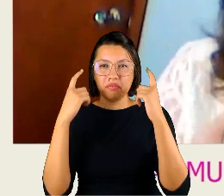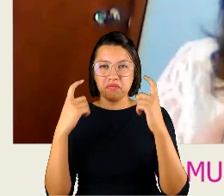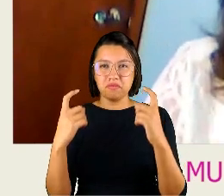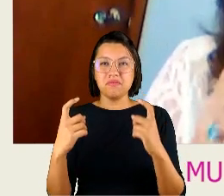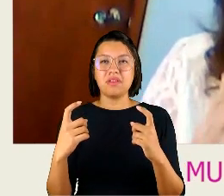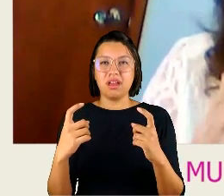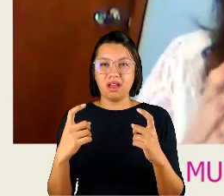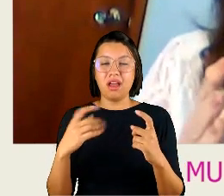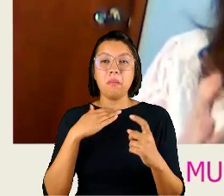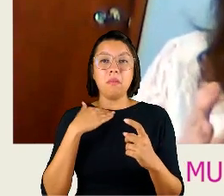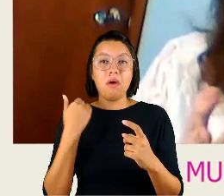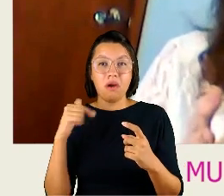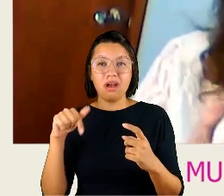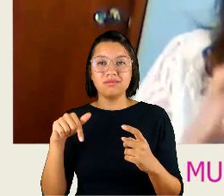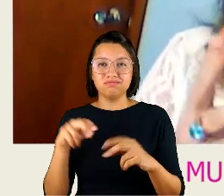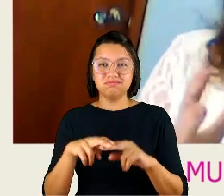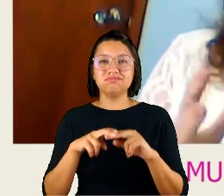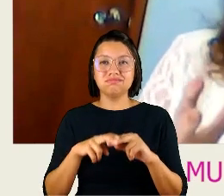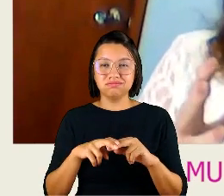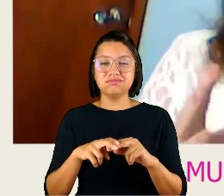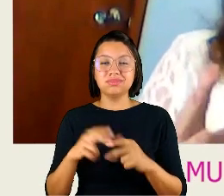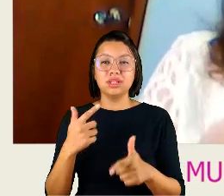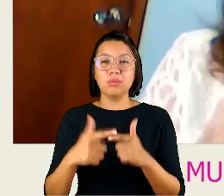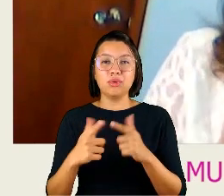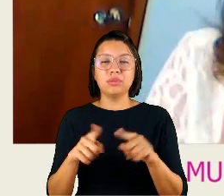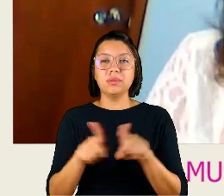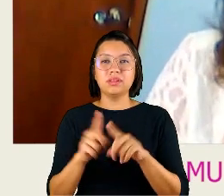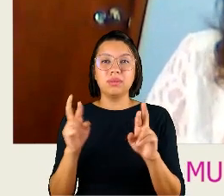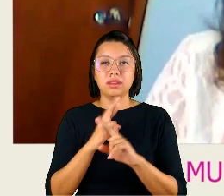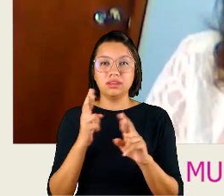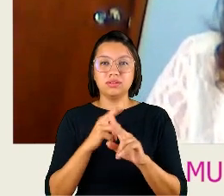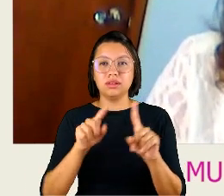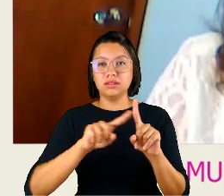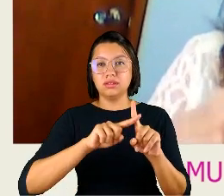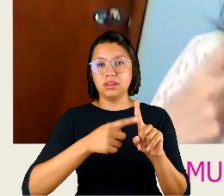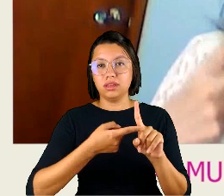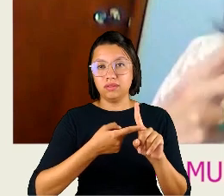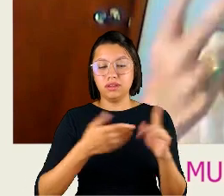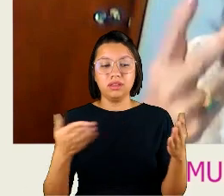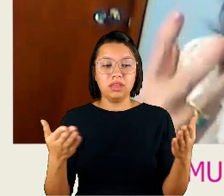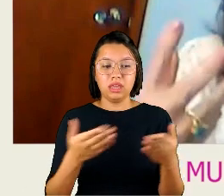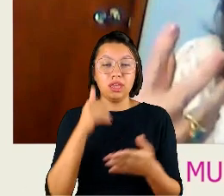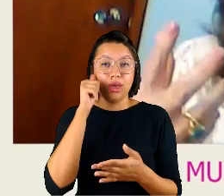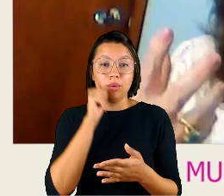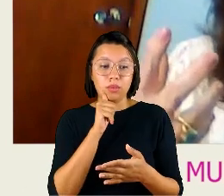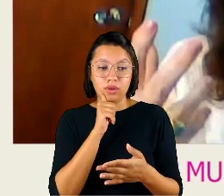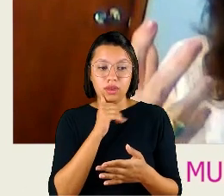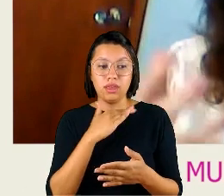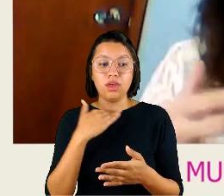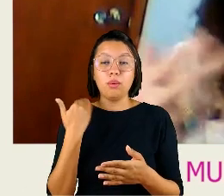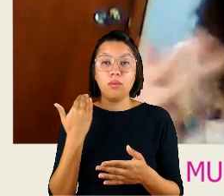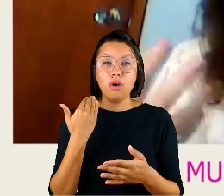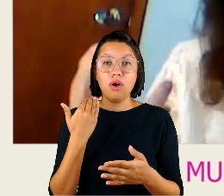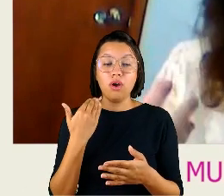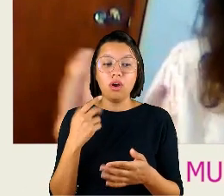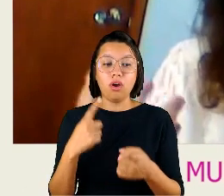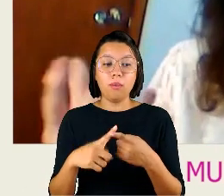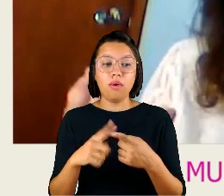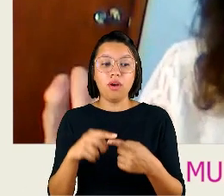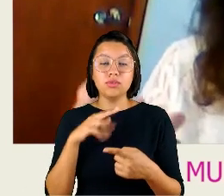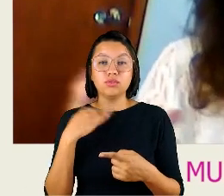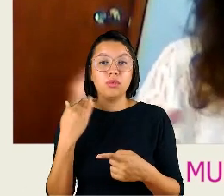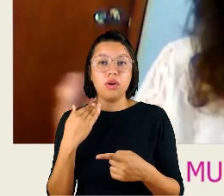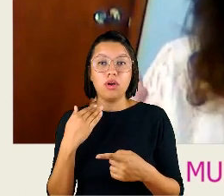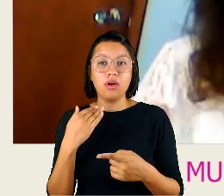de problemas relacionados à gravidez. Então, essas mulheres, elas morrem de mortes que